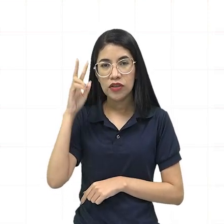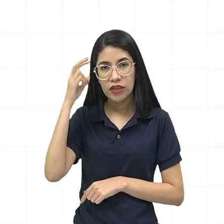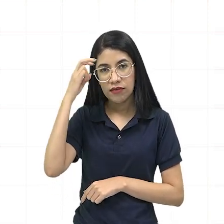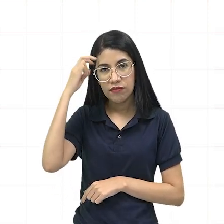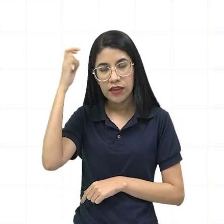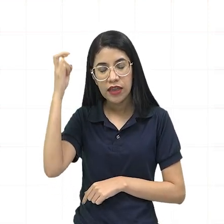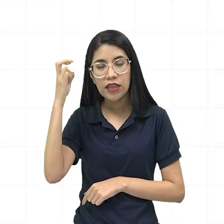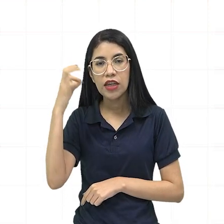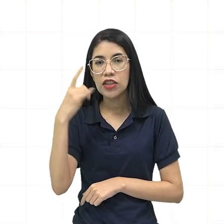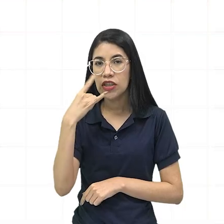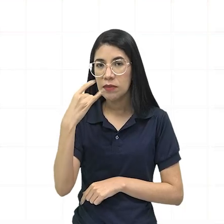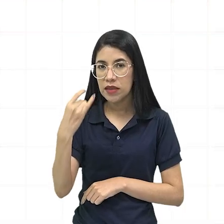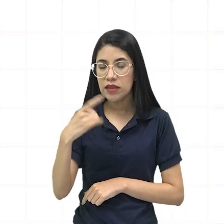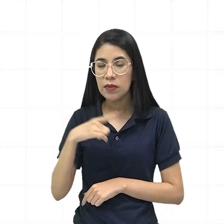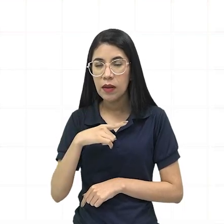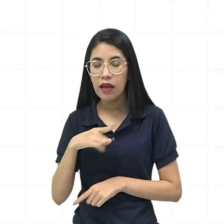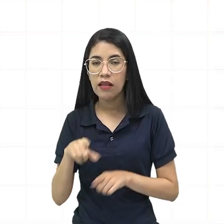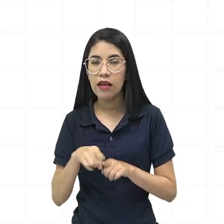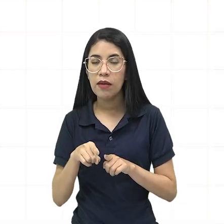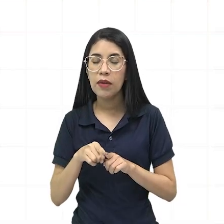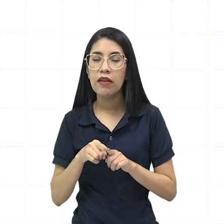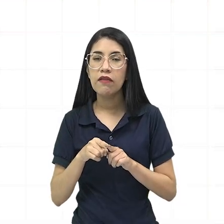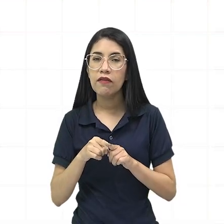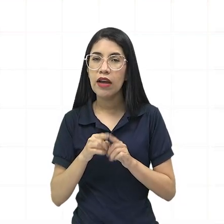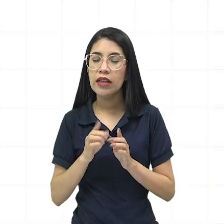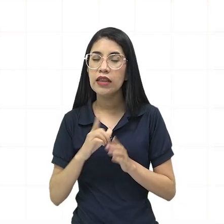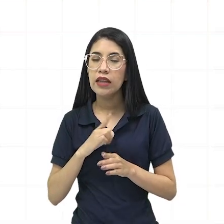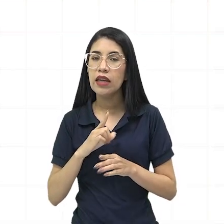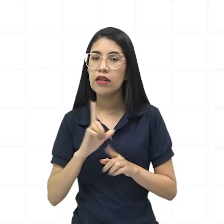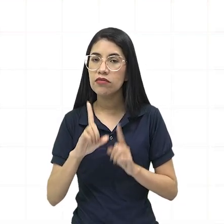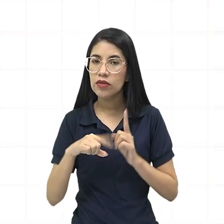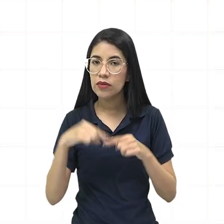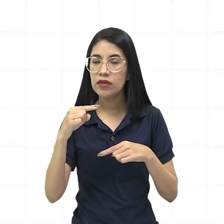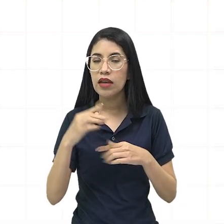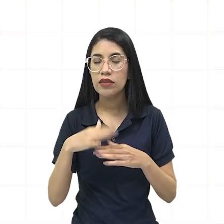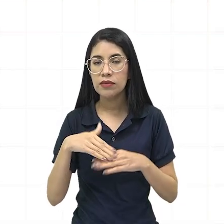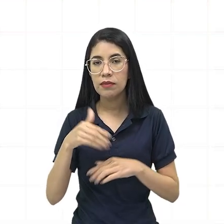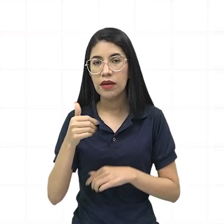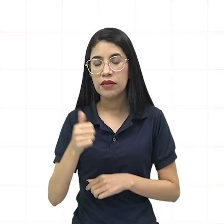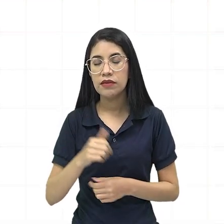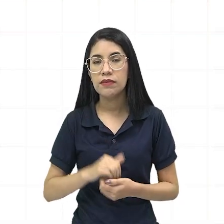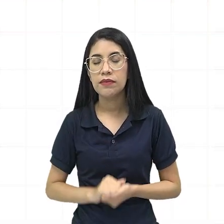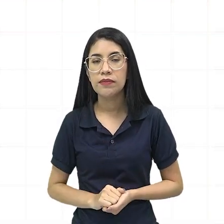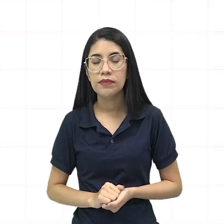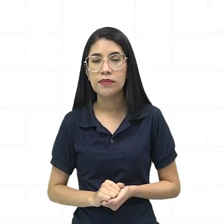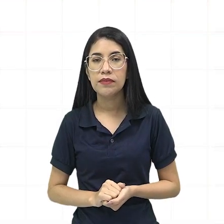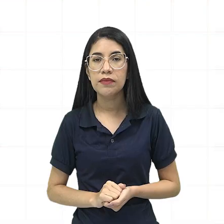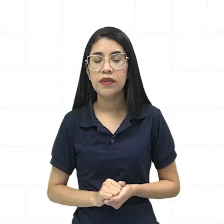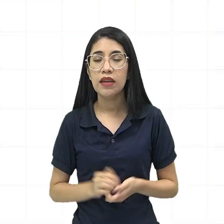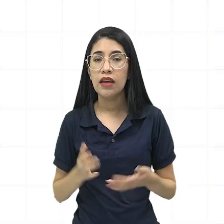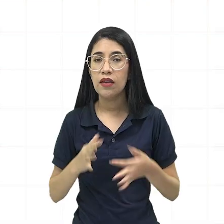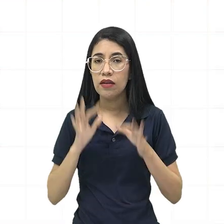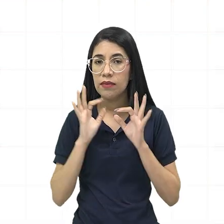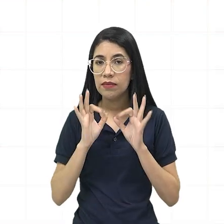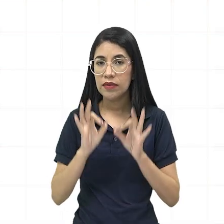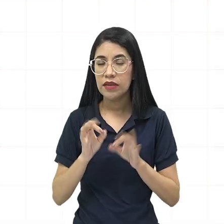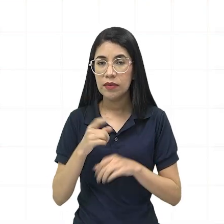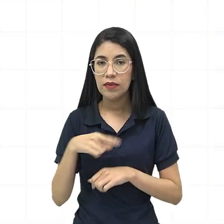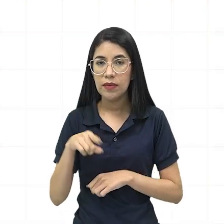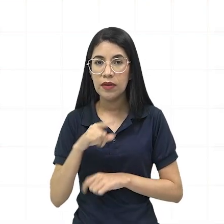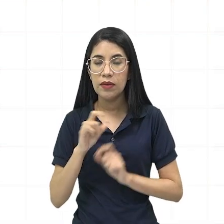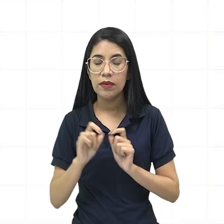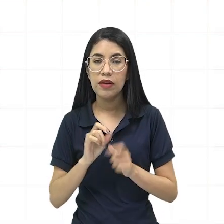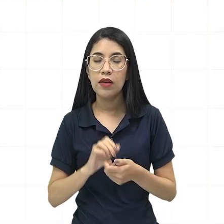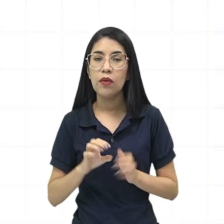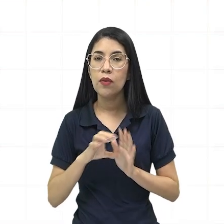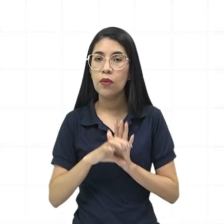ambicioso, você será direcionado ao sucesso, tá bom? Vou chamar a atenção para vocês do